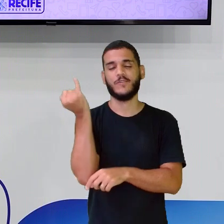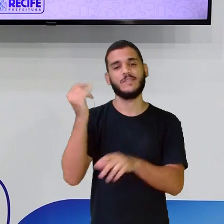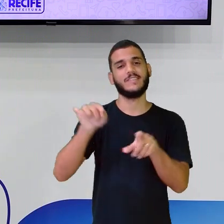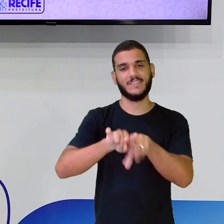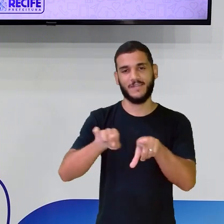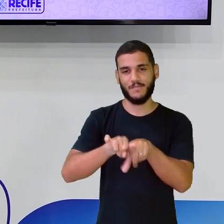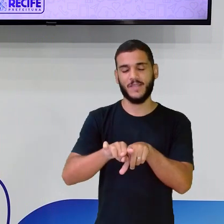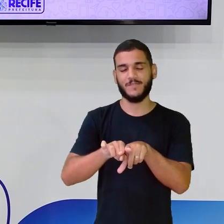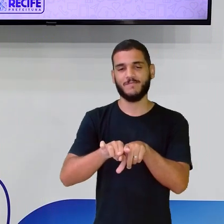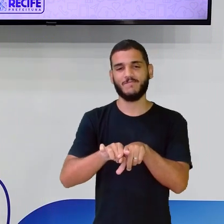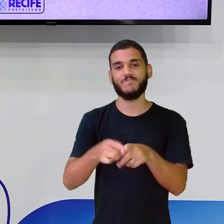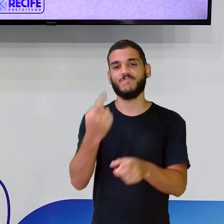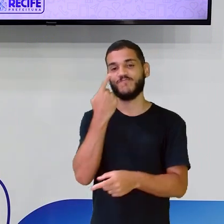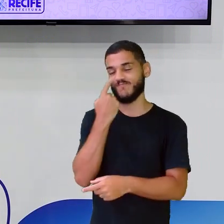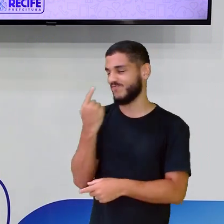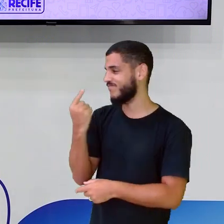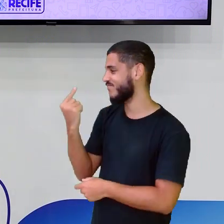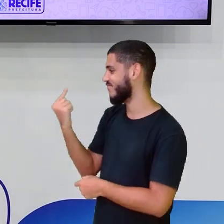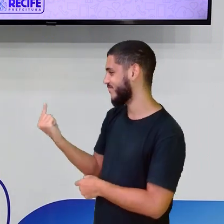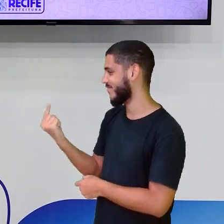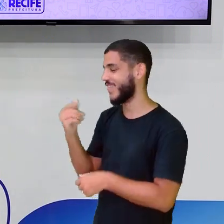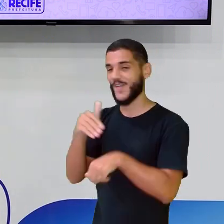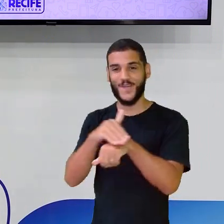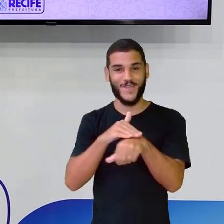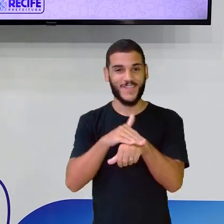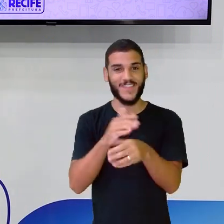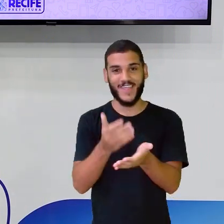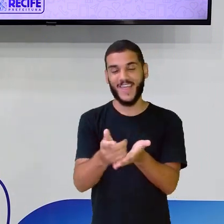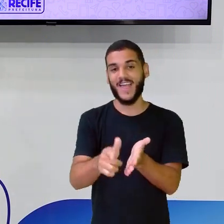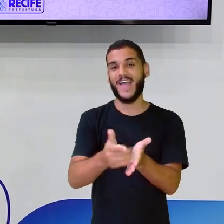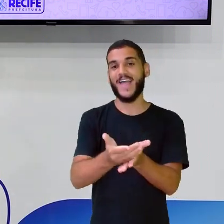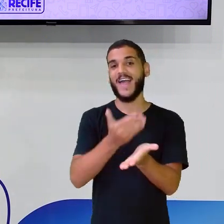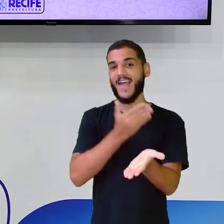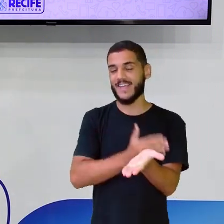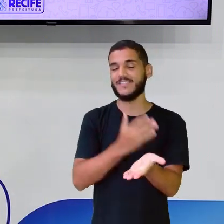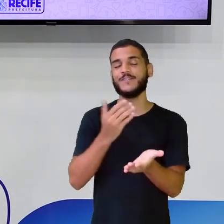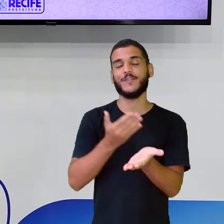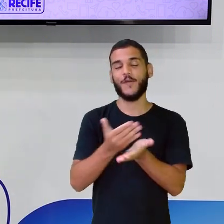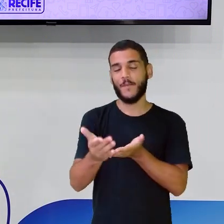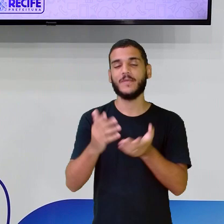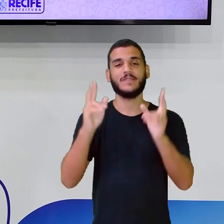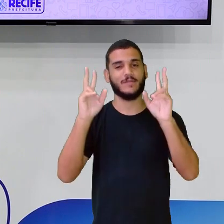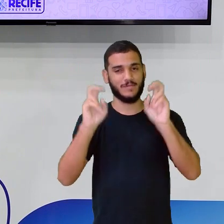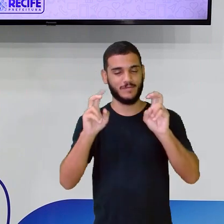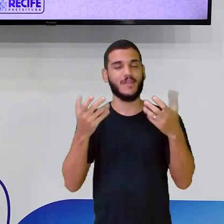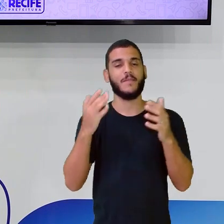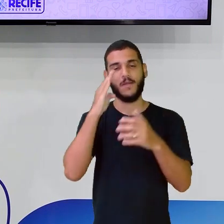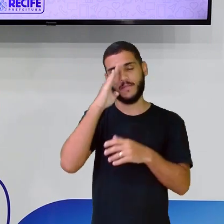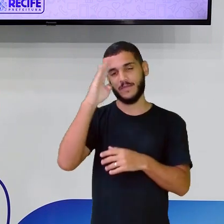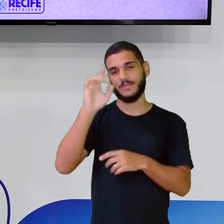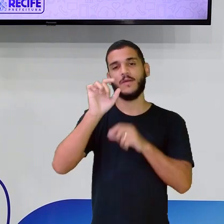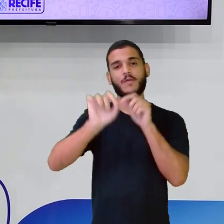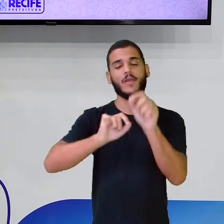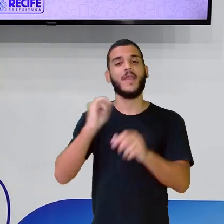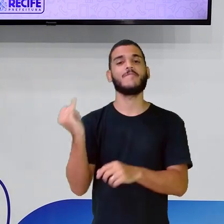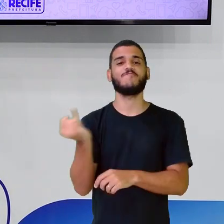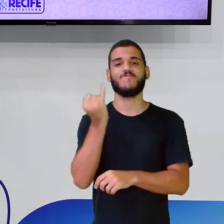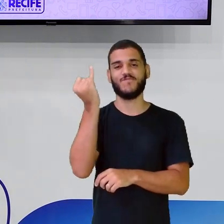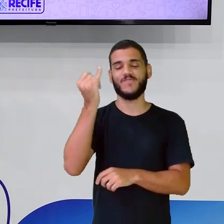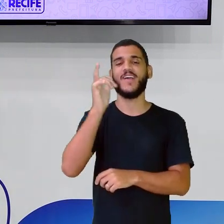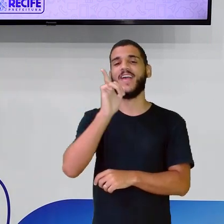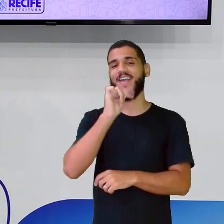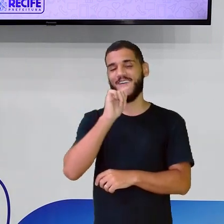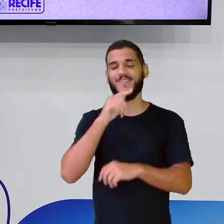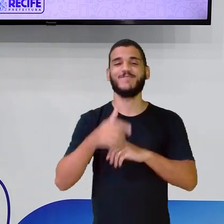a gente. A gente vai conversar um pouco, antes de entrar na interpretação de dados, sobre a importância